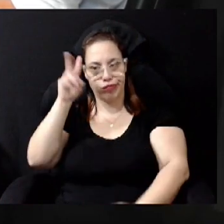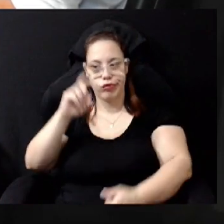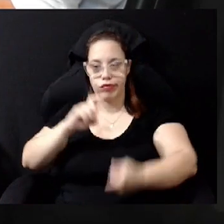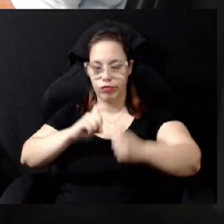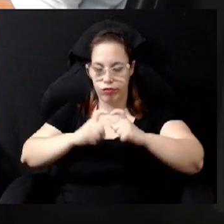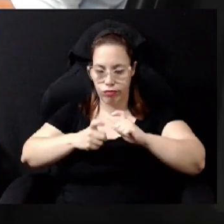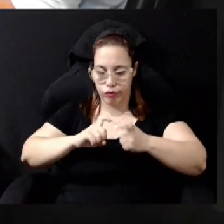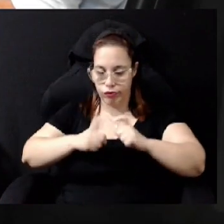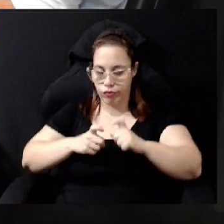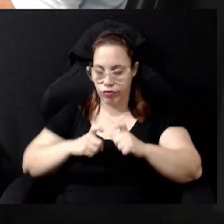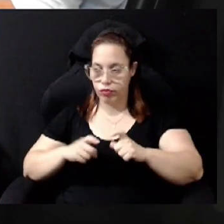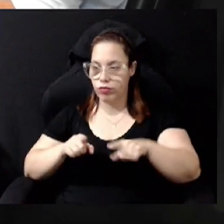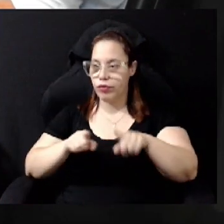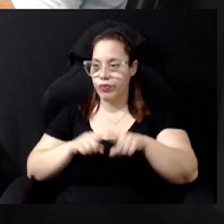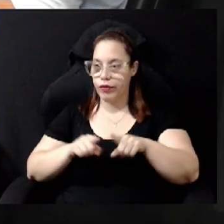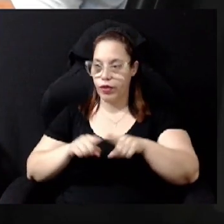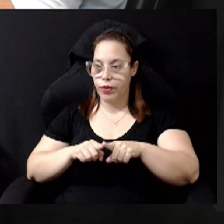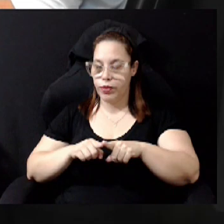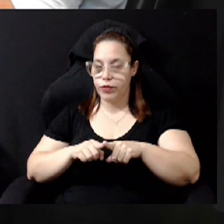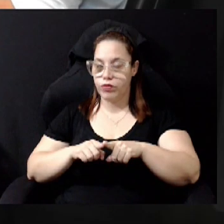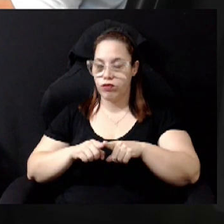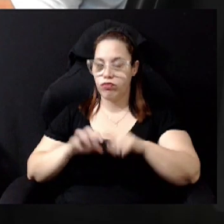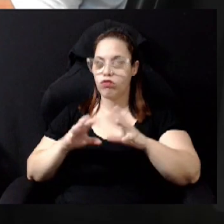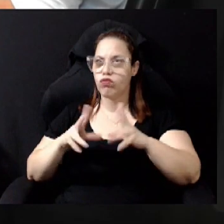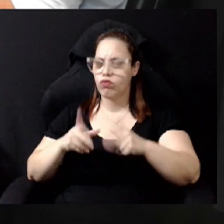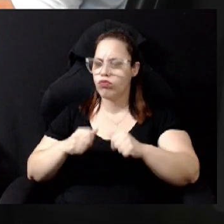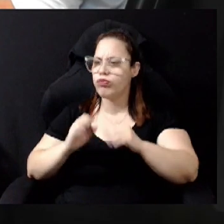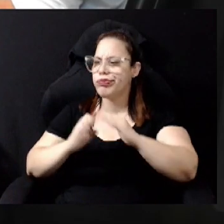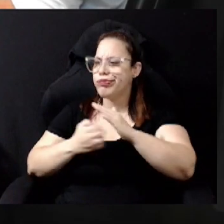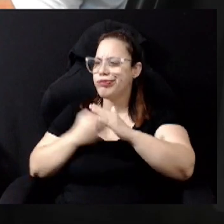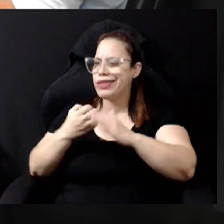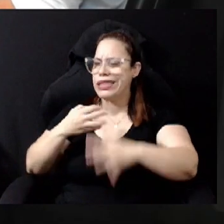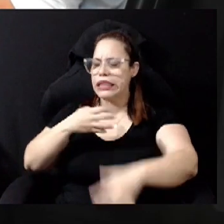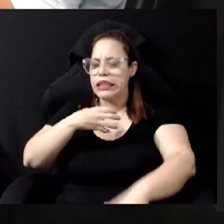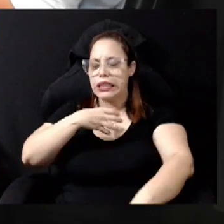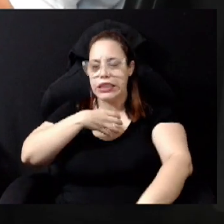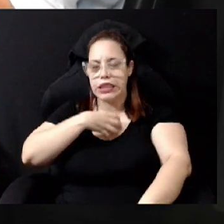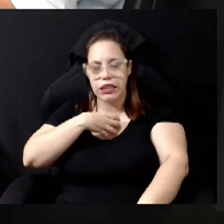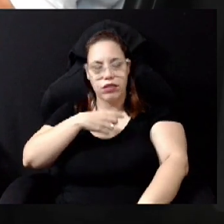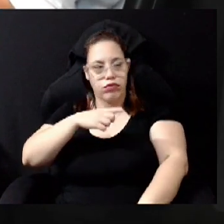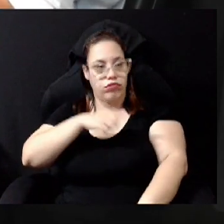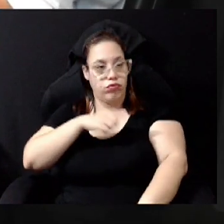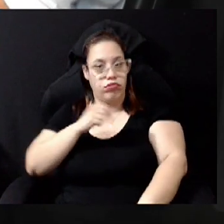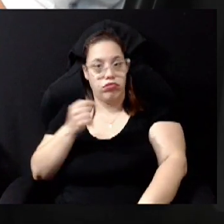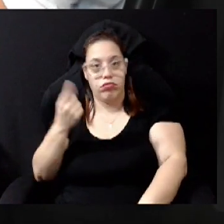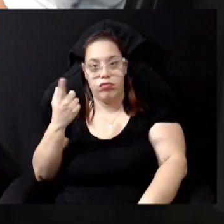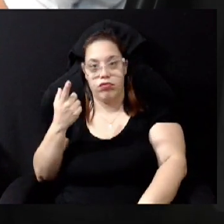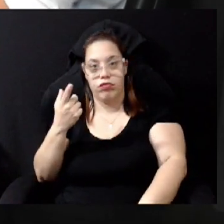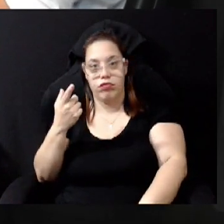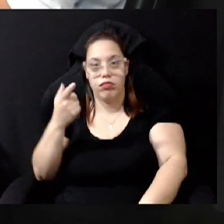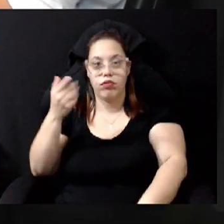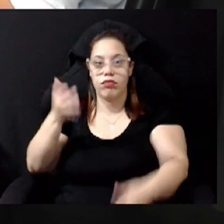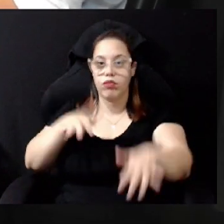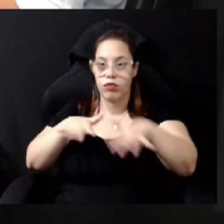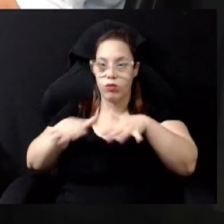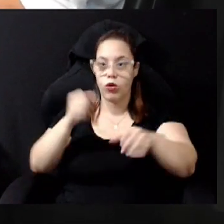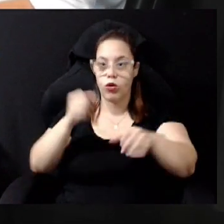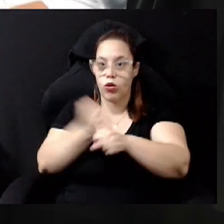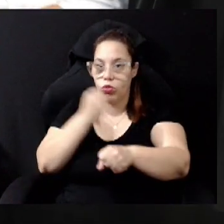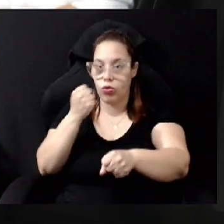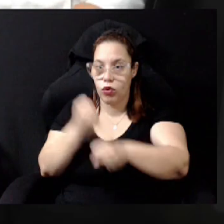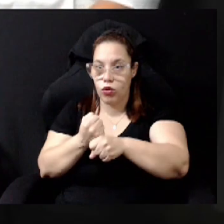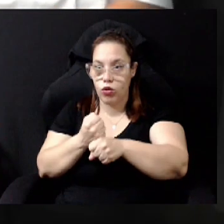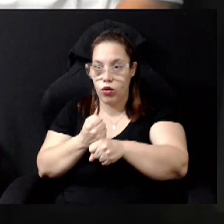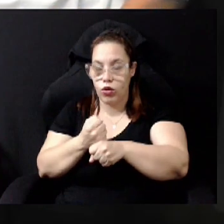com a concessionária e tudo mais. Qual que é a sensação que você tem, apesar da gente saber que nesse momento de obra todo mundo tem que ter bastante